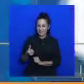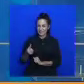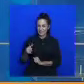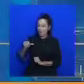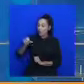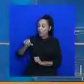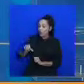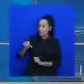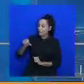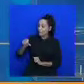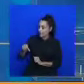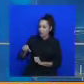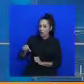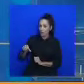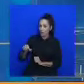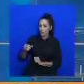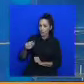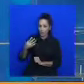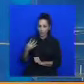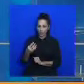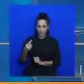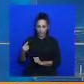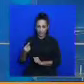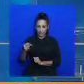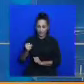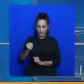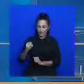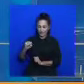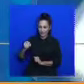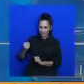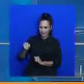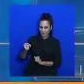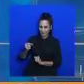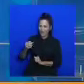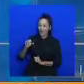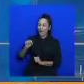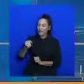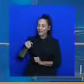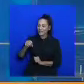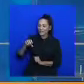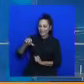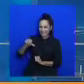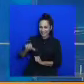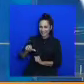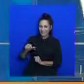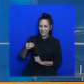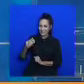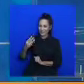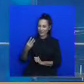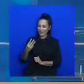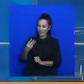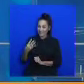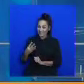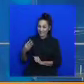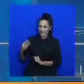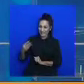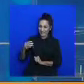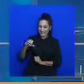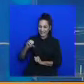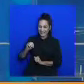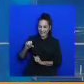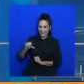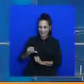96, 99, 41, 88, 89, 43,